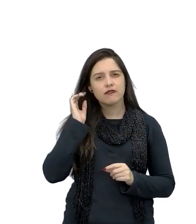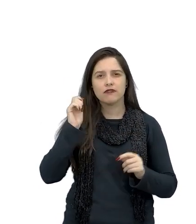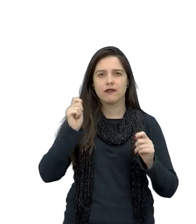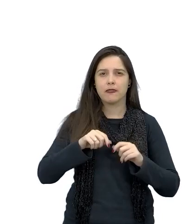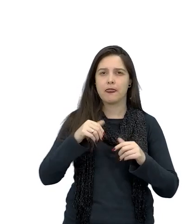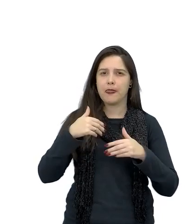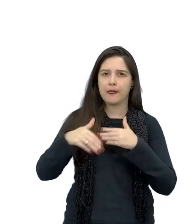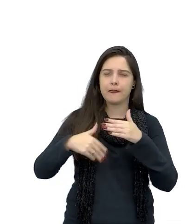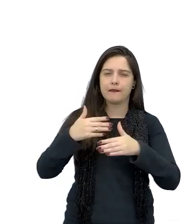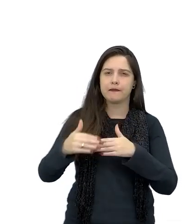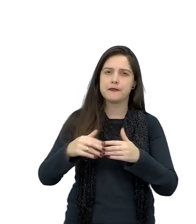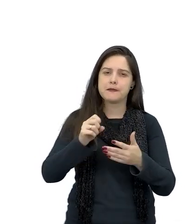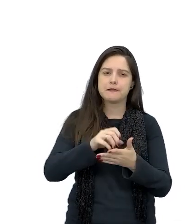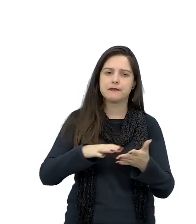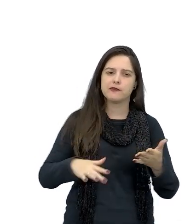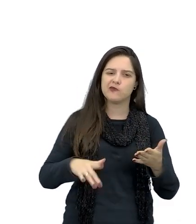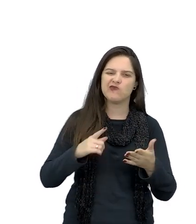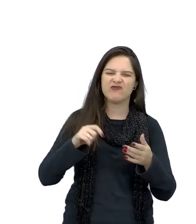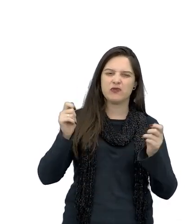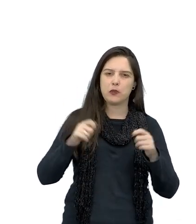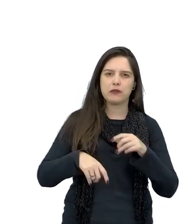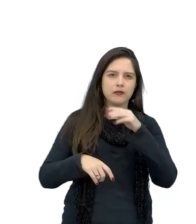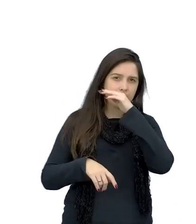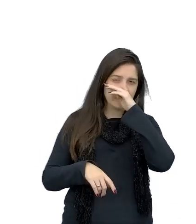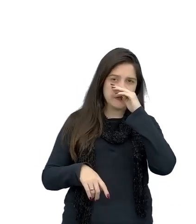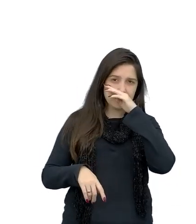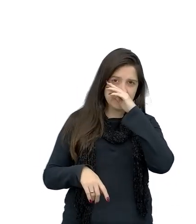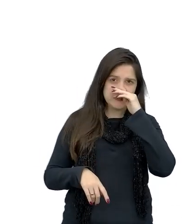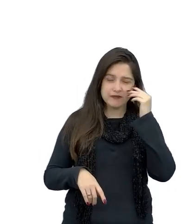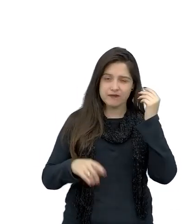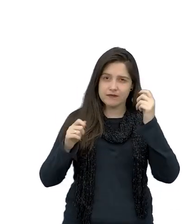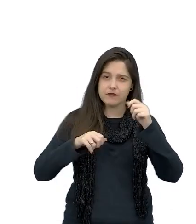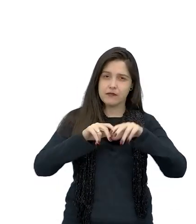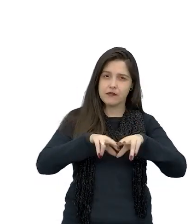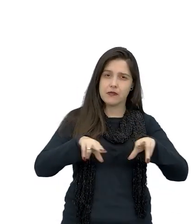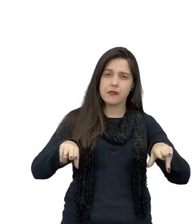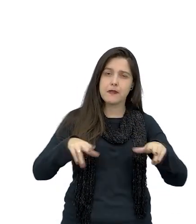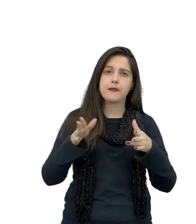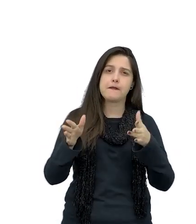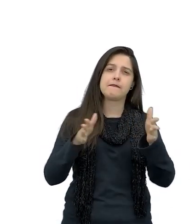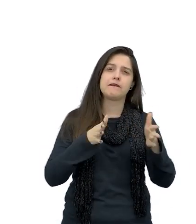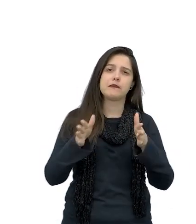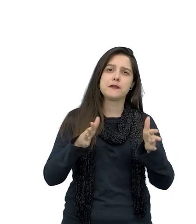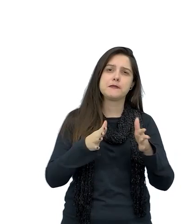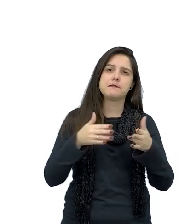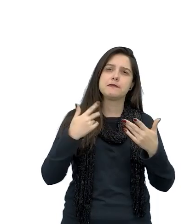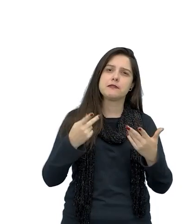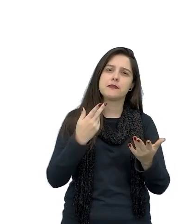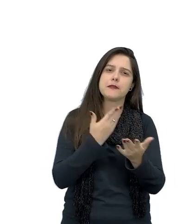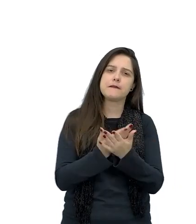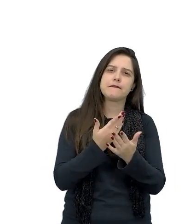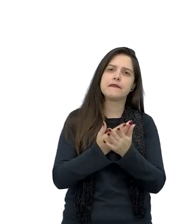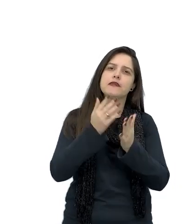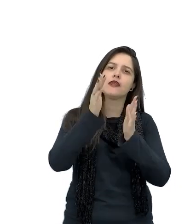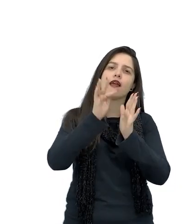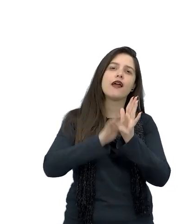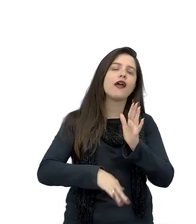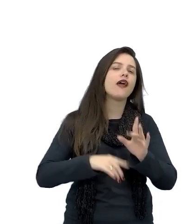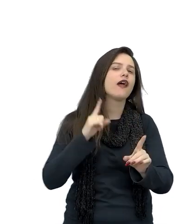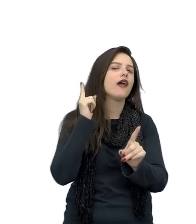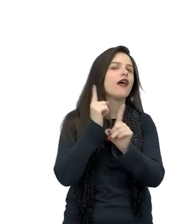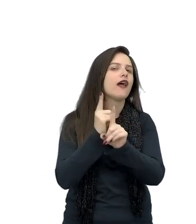E na última atividade, né, a 3, como eu disse, né, está aí como 4, eles terão que dizer o que acharam